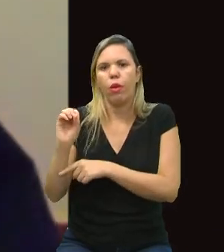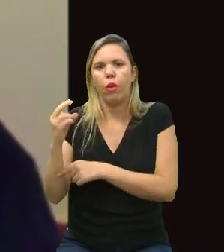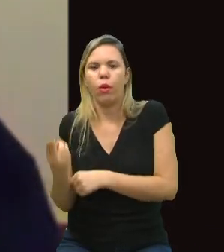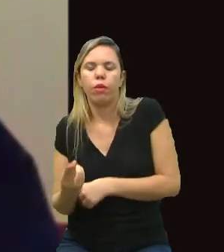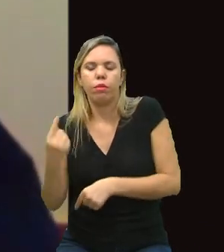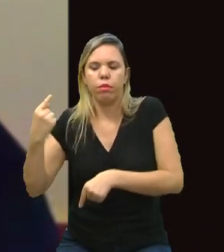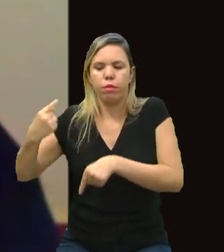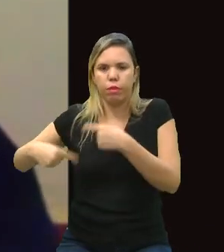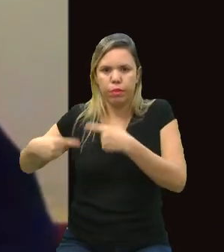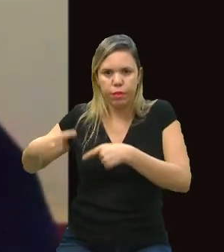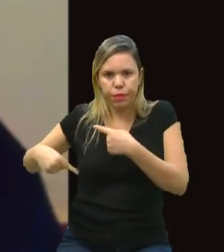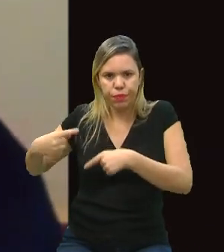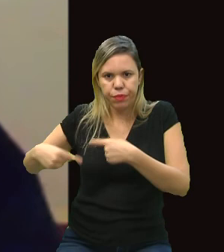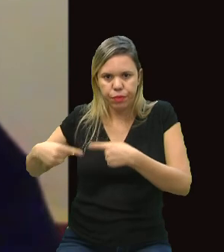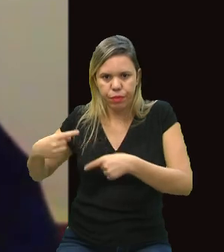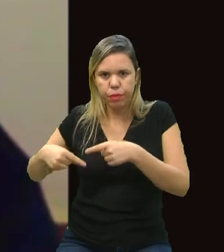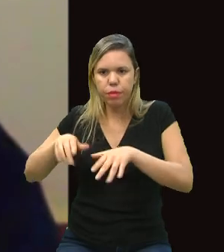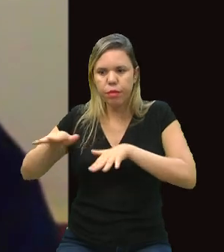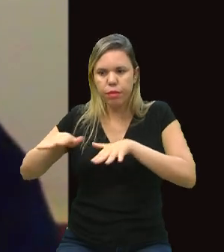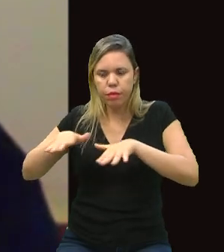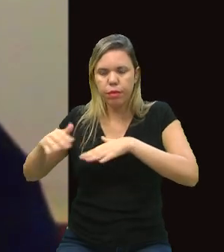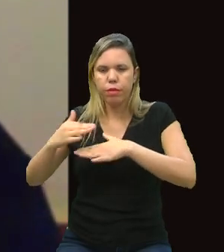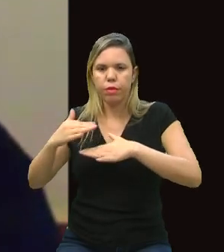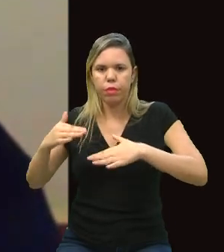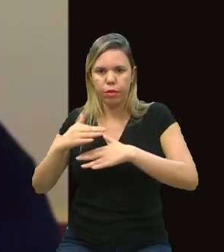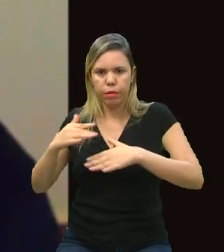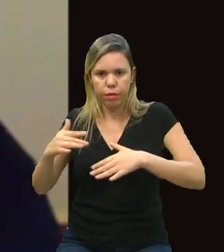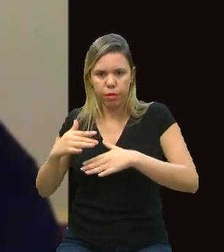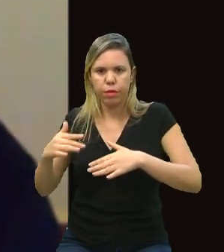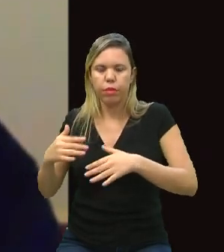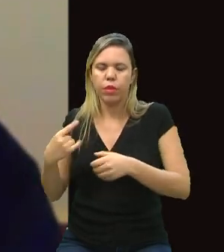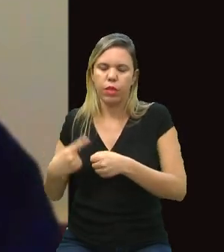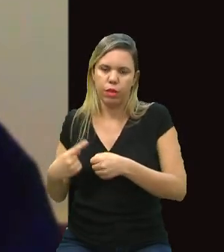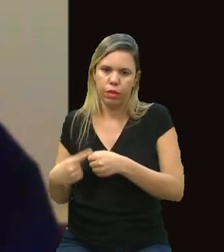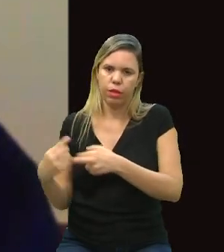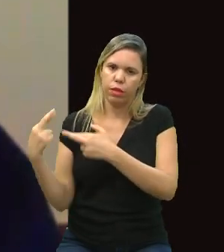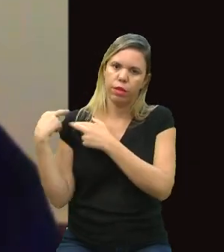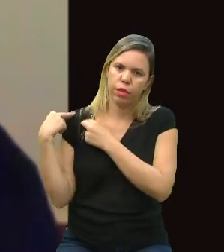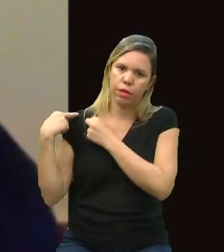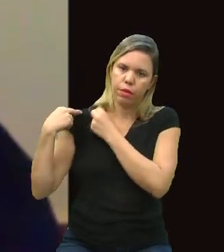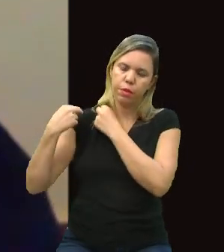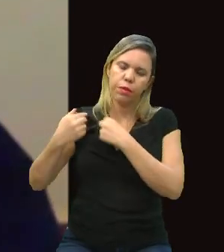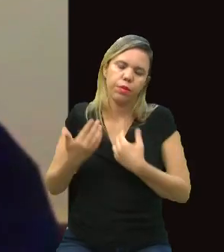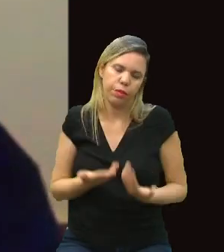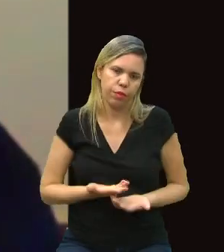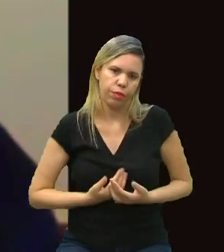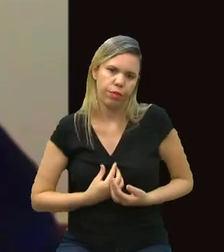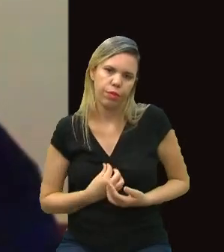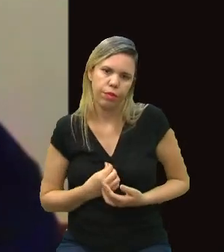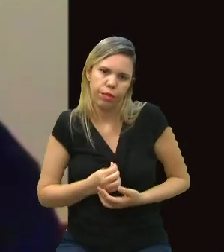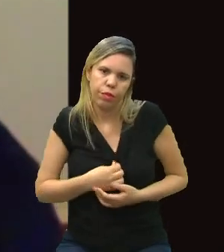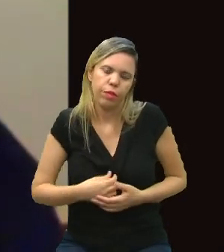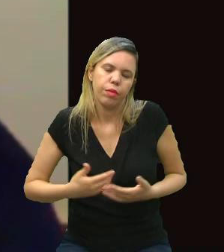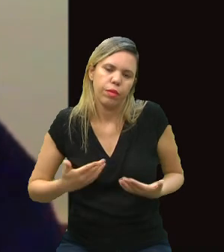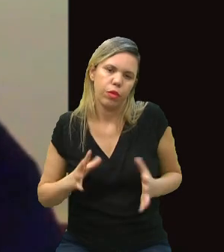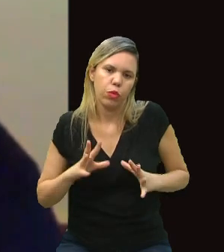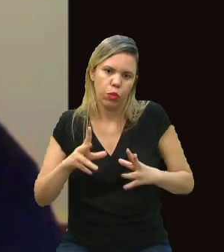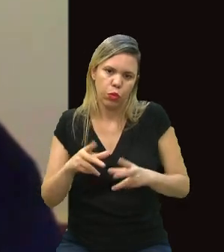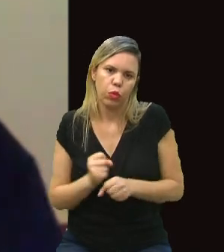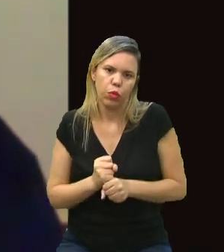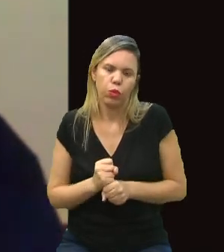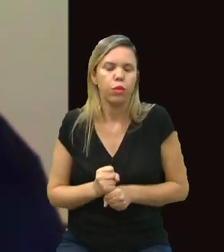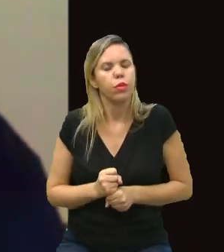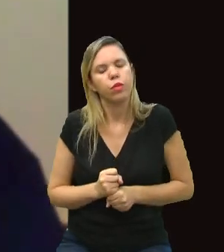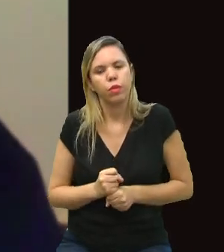âmbito municipal. Isso tudo tem um bom arcabouço regulatório. O nosso desafio é, de